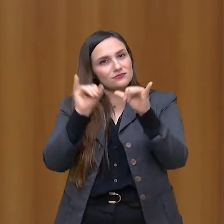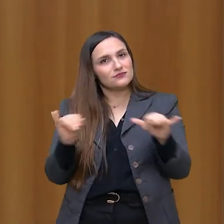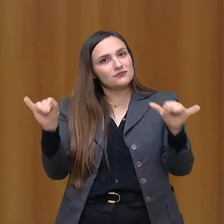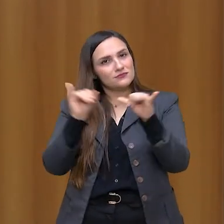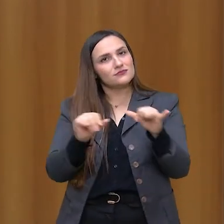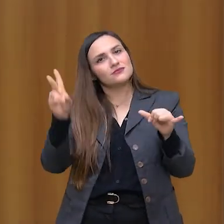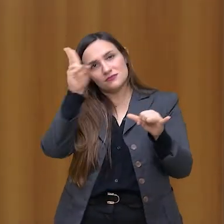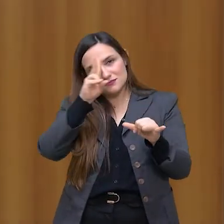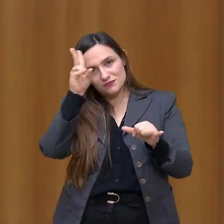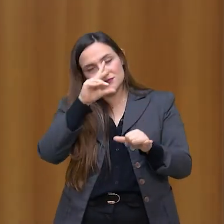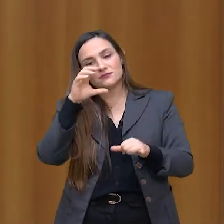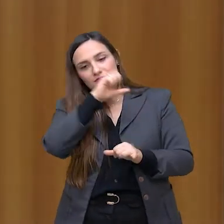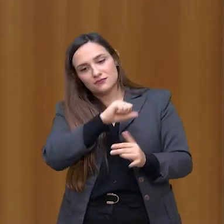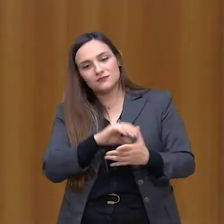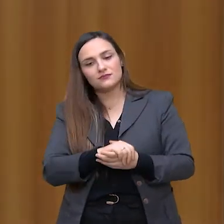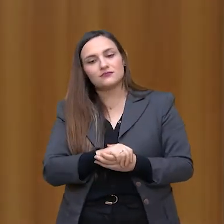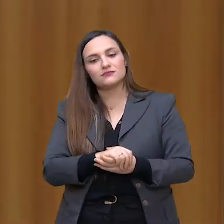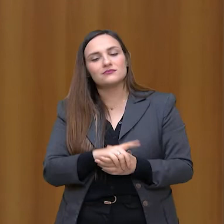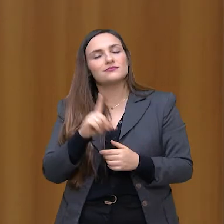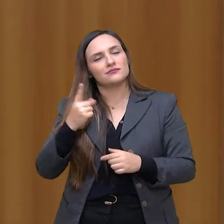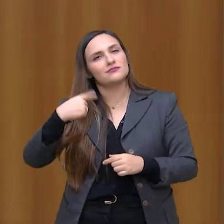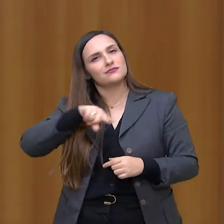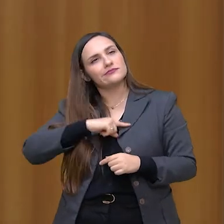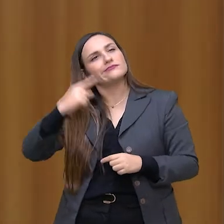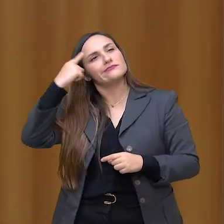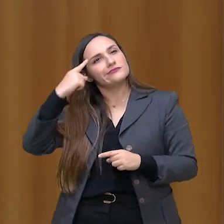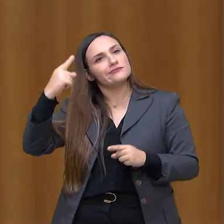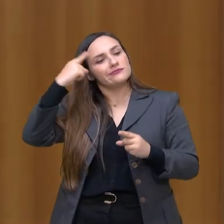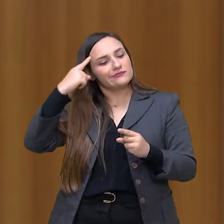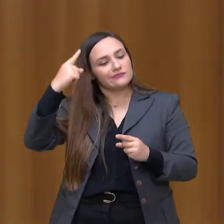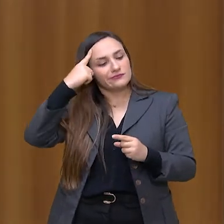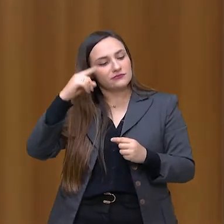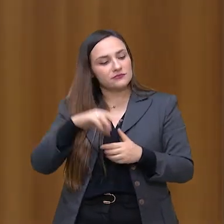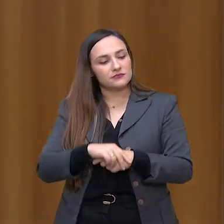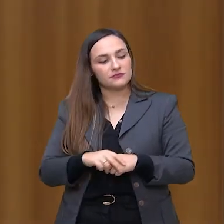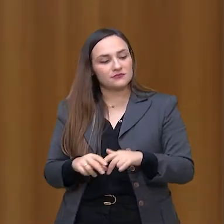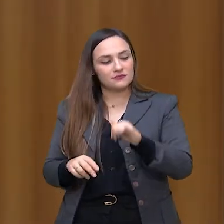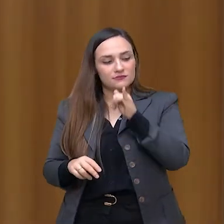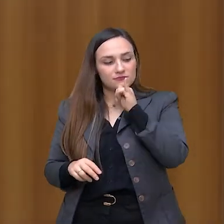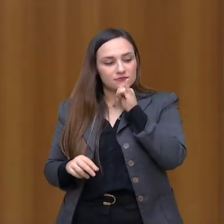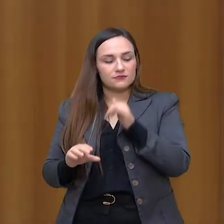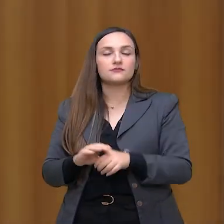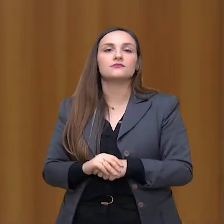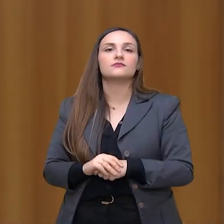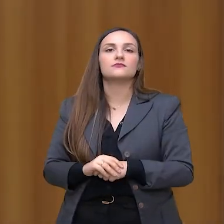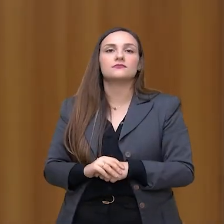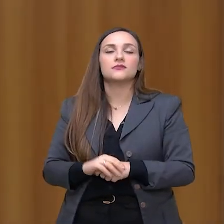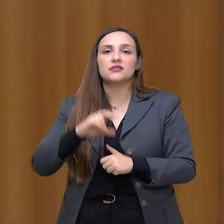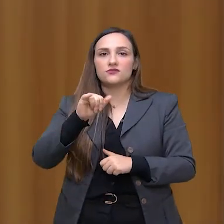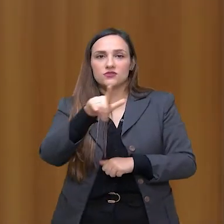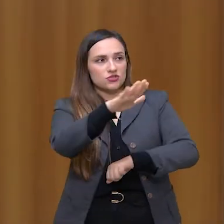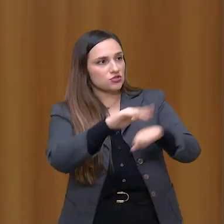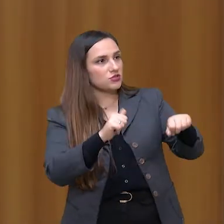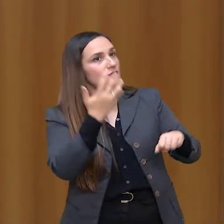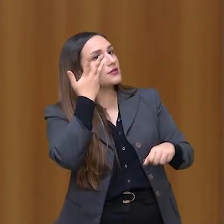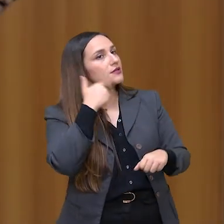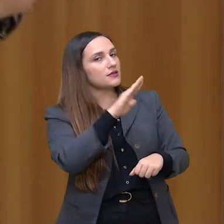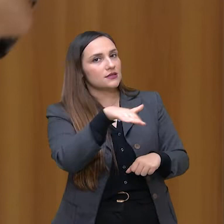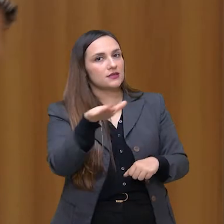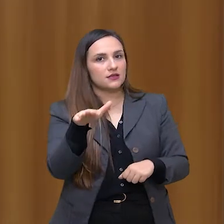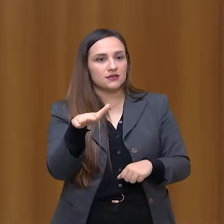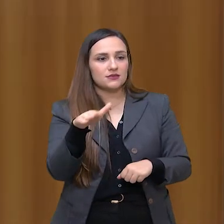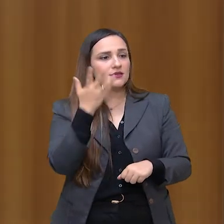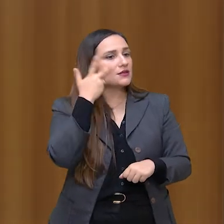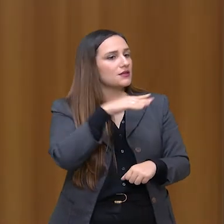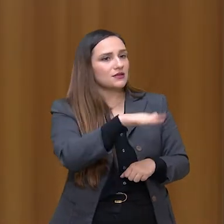pequenas lembranças, lembretes que vão ficando, né? Por exemplo, você pega uma criança, ela sabe que se ela ficar